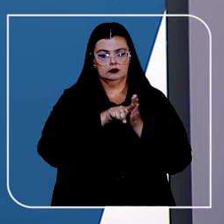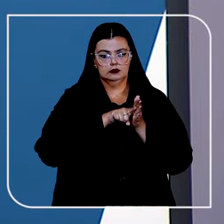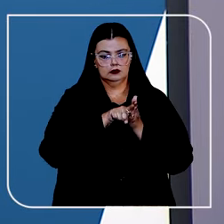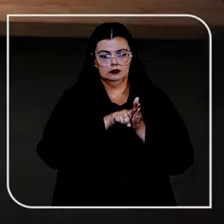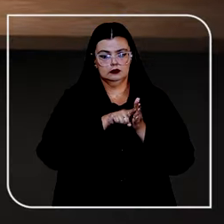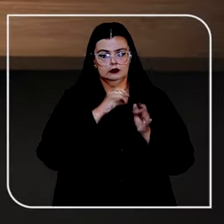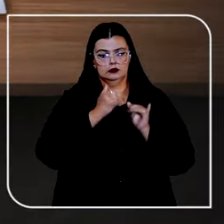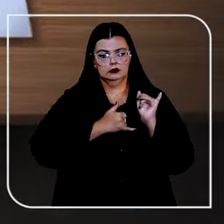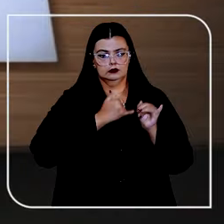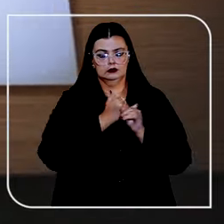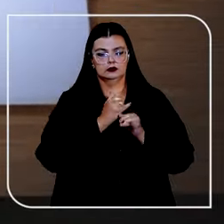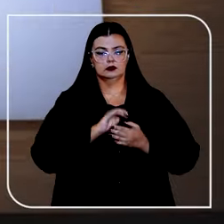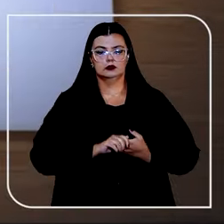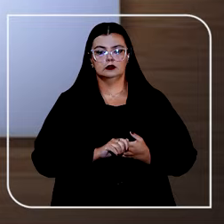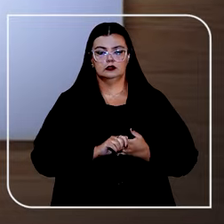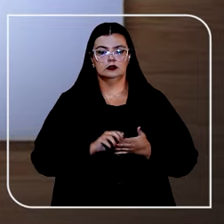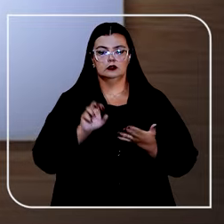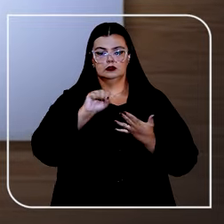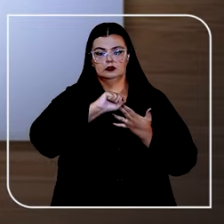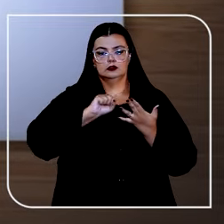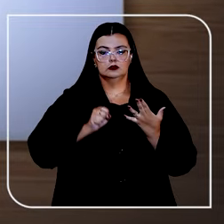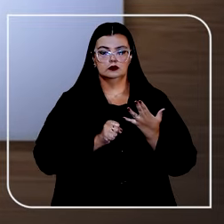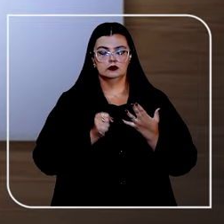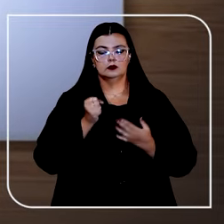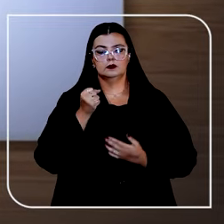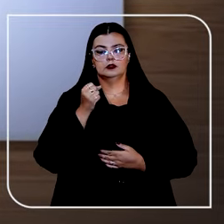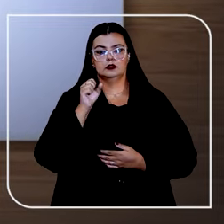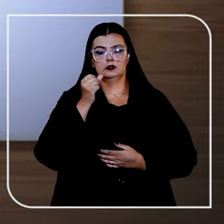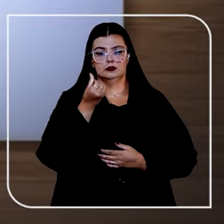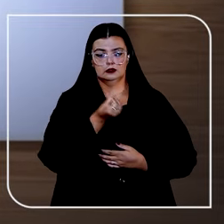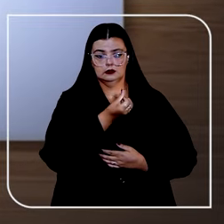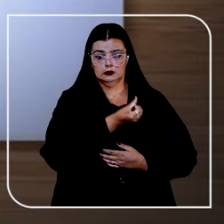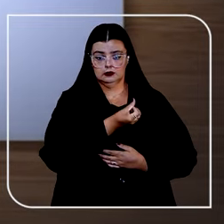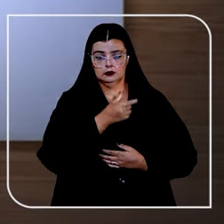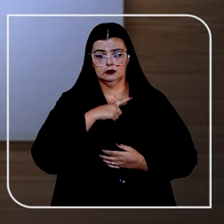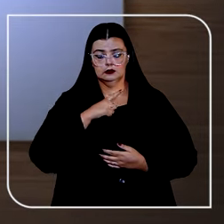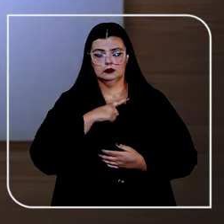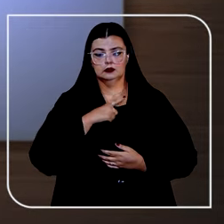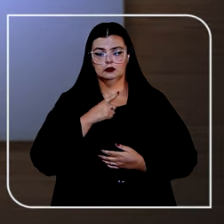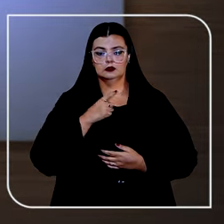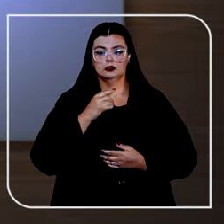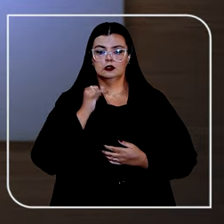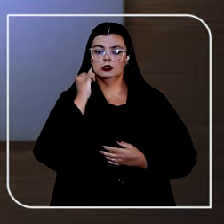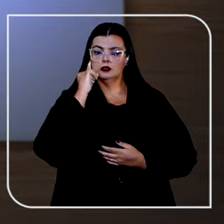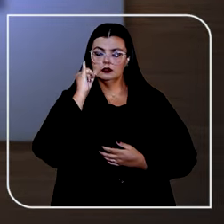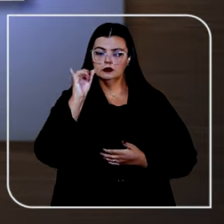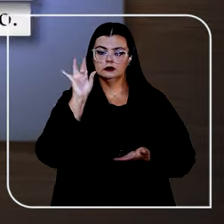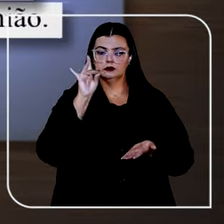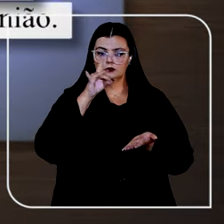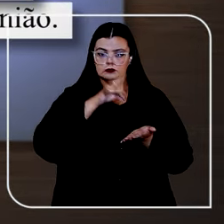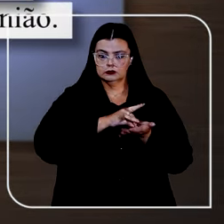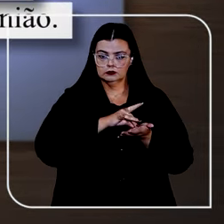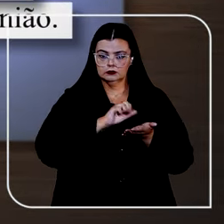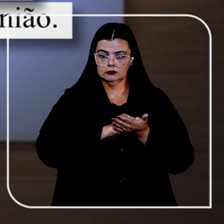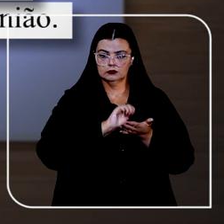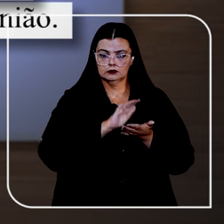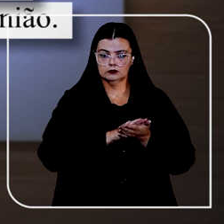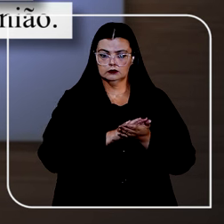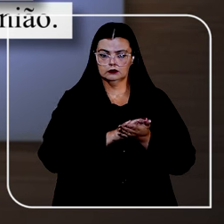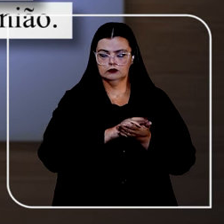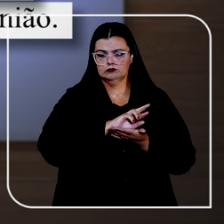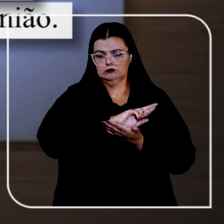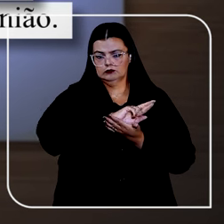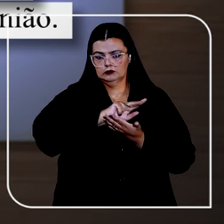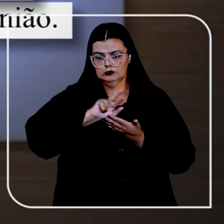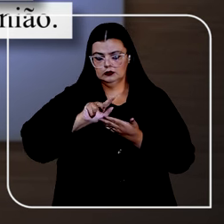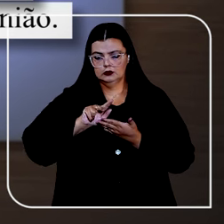consulta o enunciado da súmula número 666 estabelece que a legitimidade passiva em